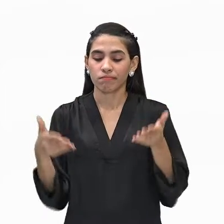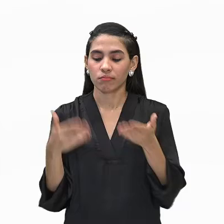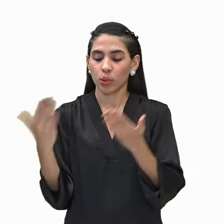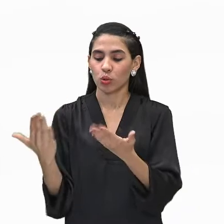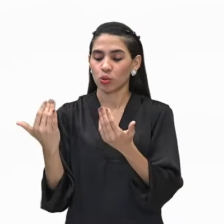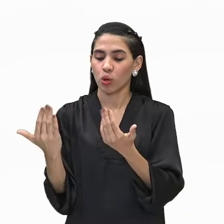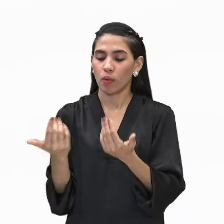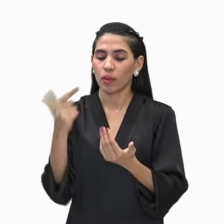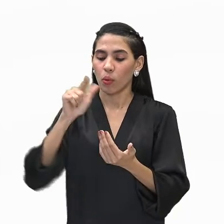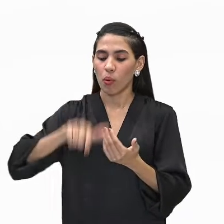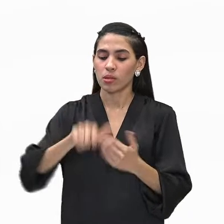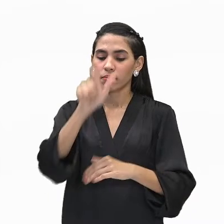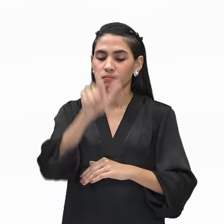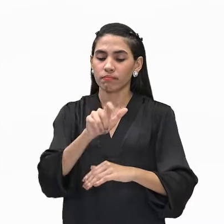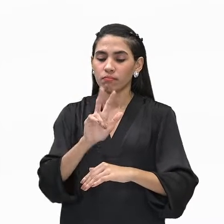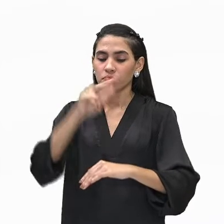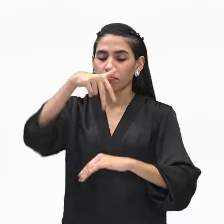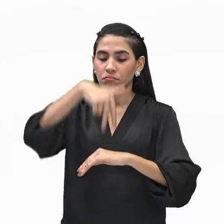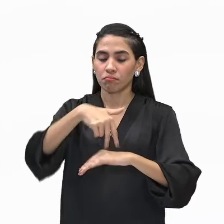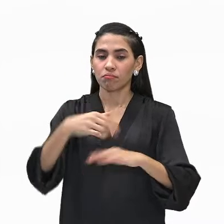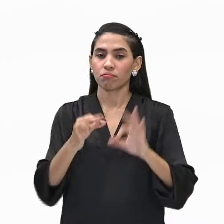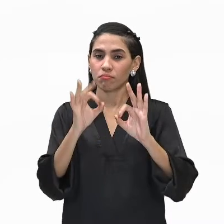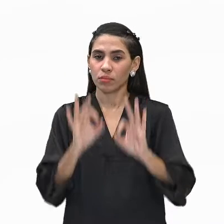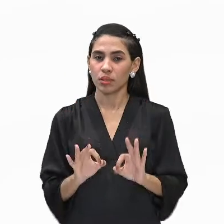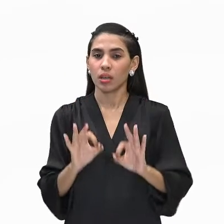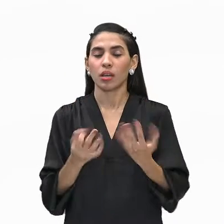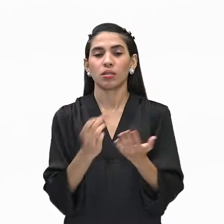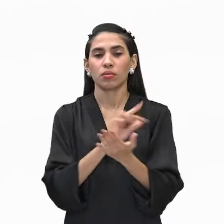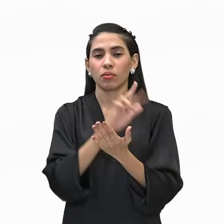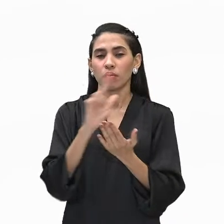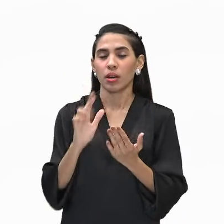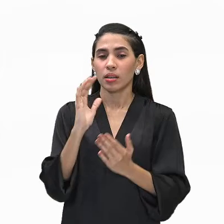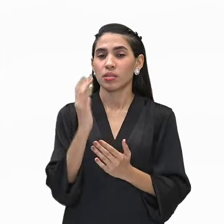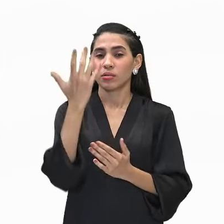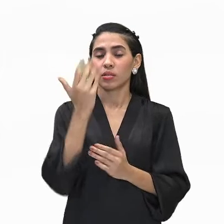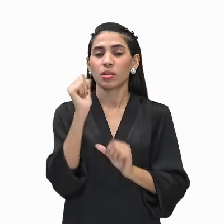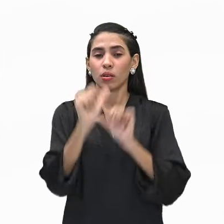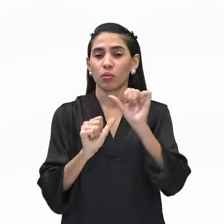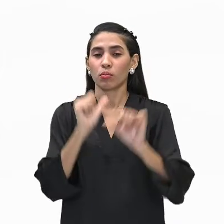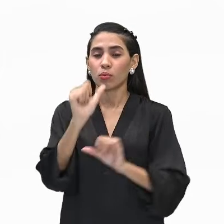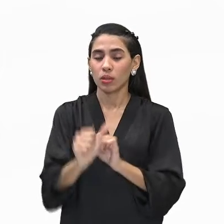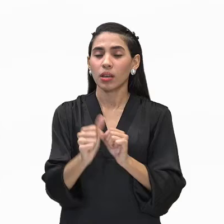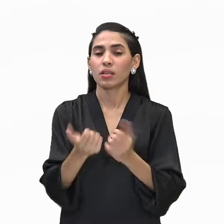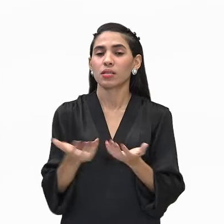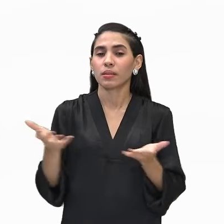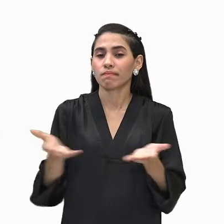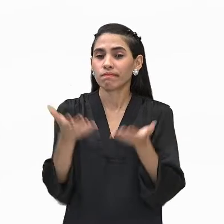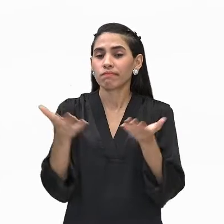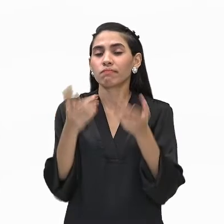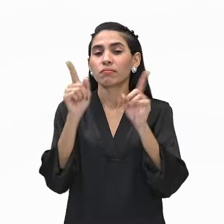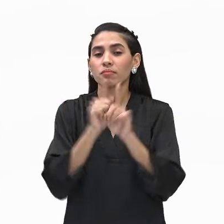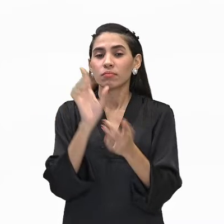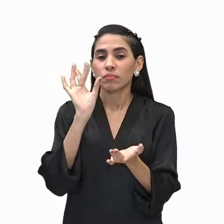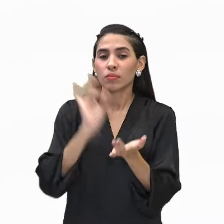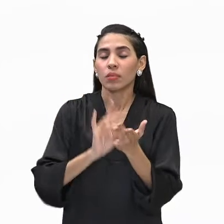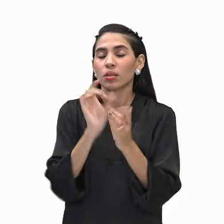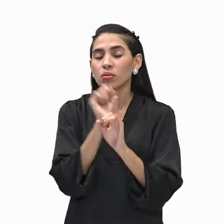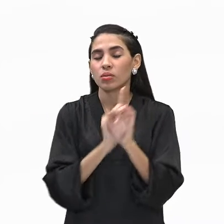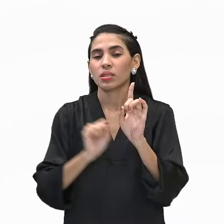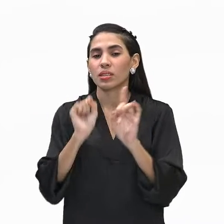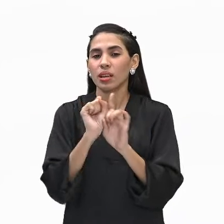de forma ativa e cidadã diante das diferentes situações, gerando mudanças decisivas na realidade